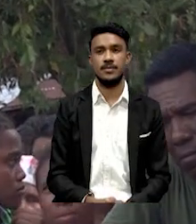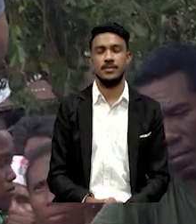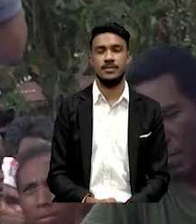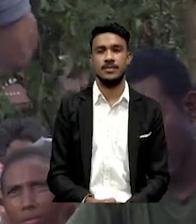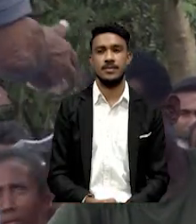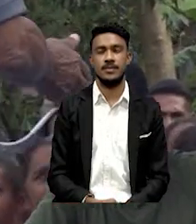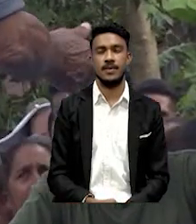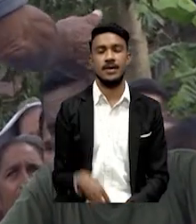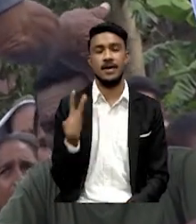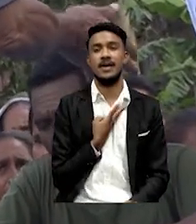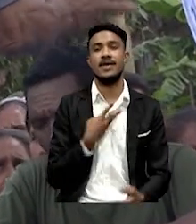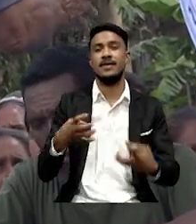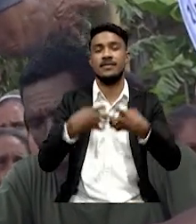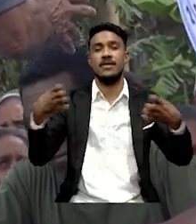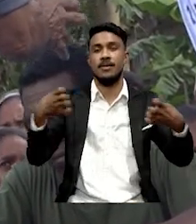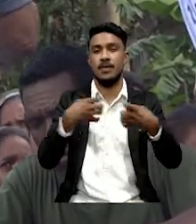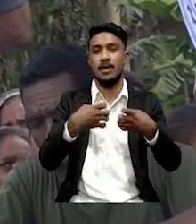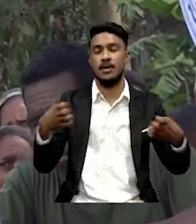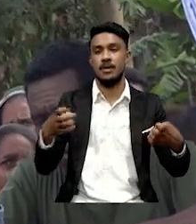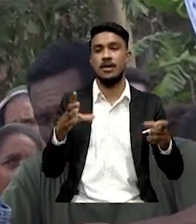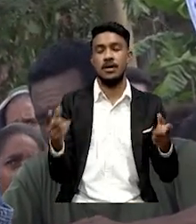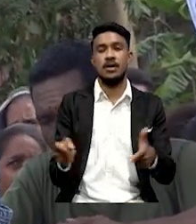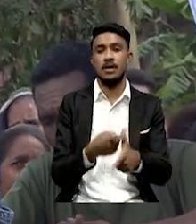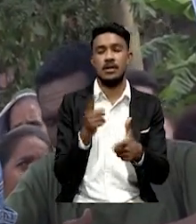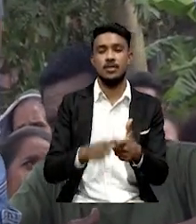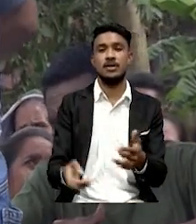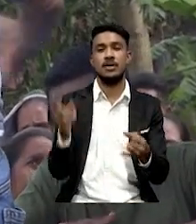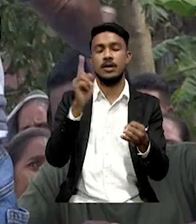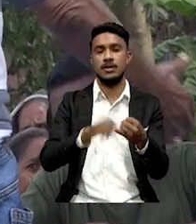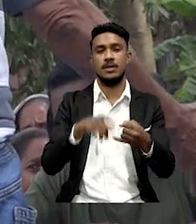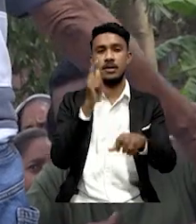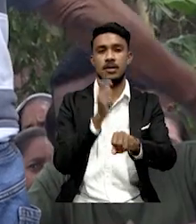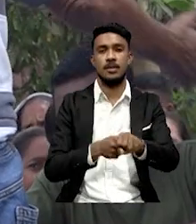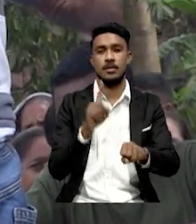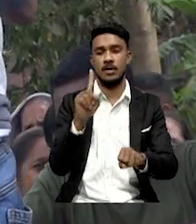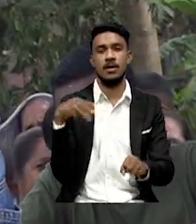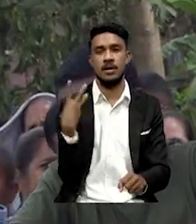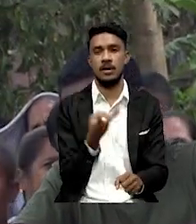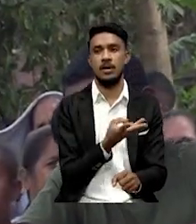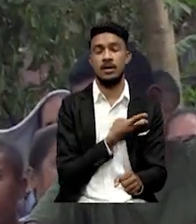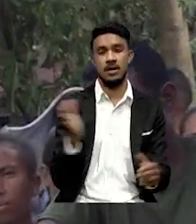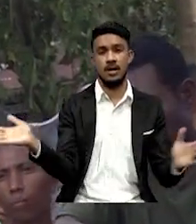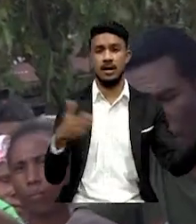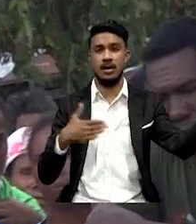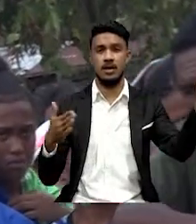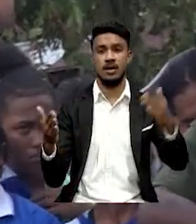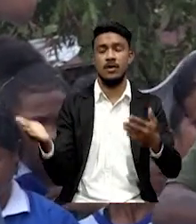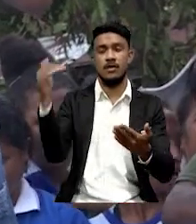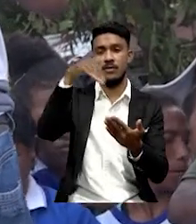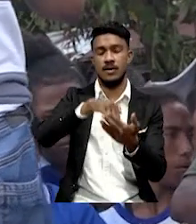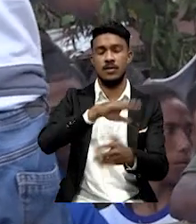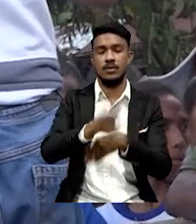E da vai mal o dia, tu e que jormai, momento ida, e da halibur malo, hudu